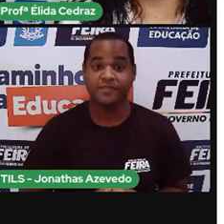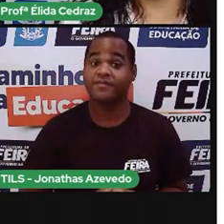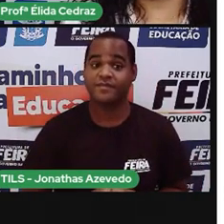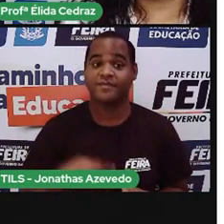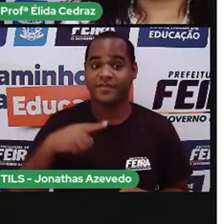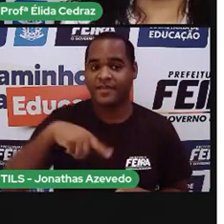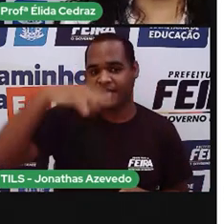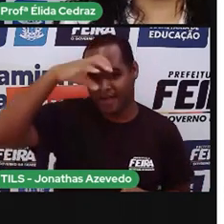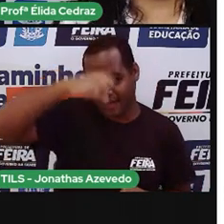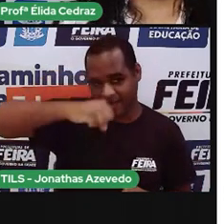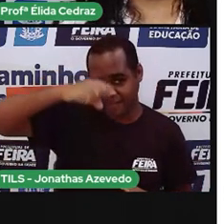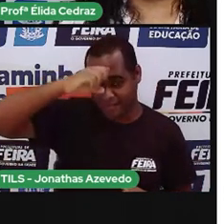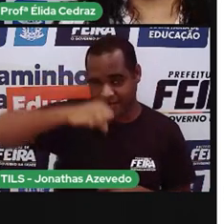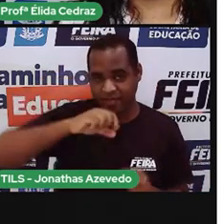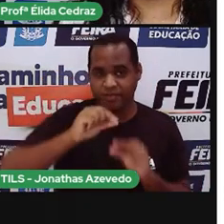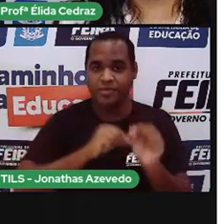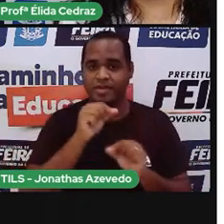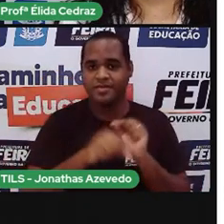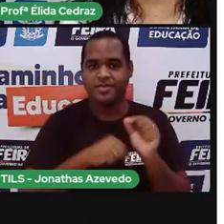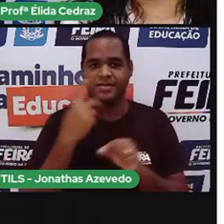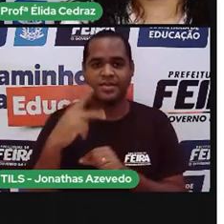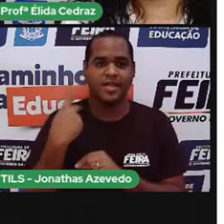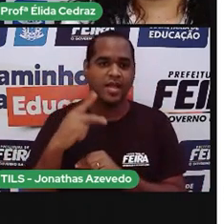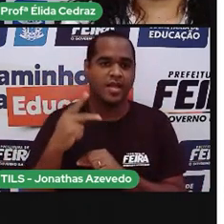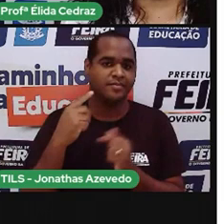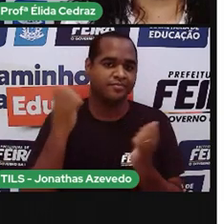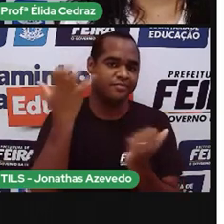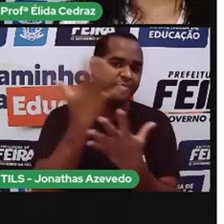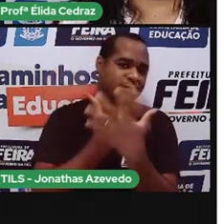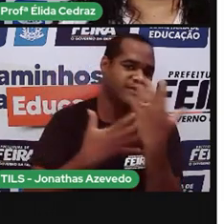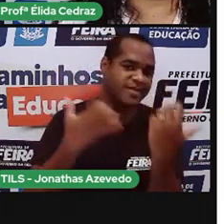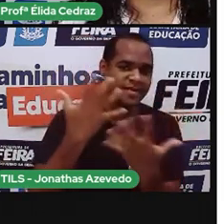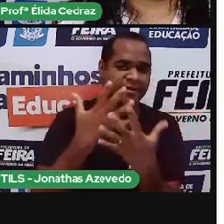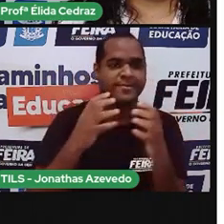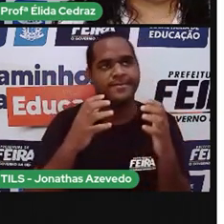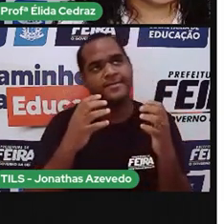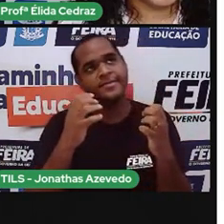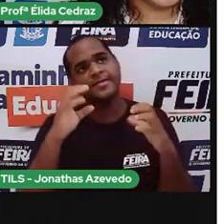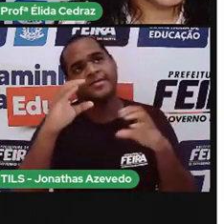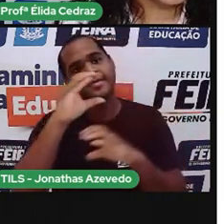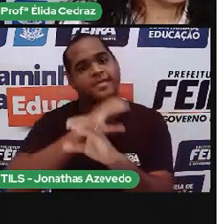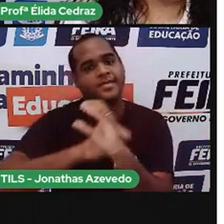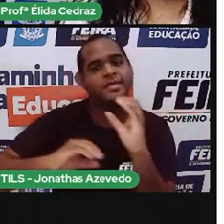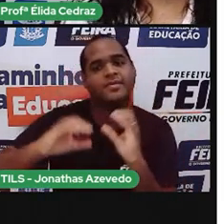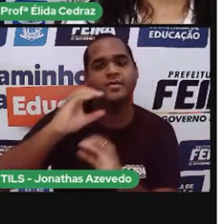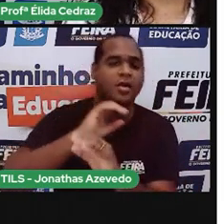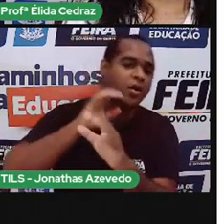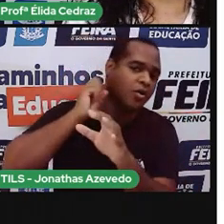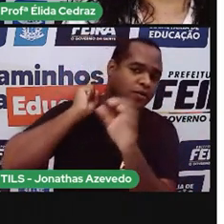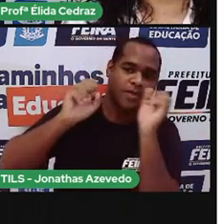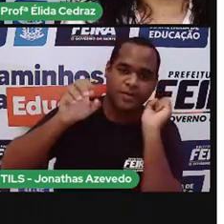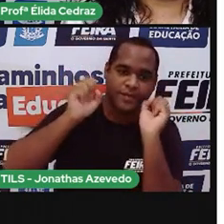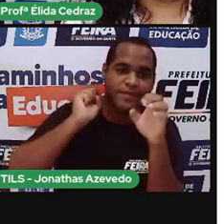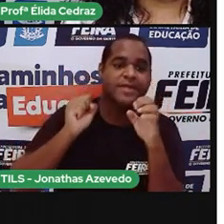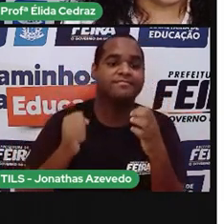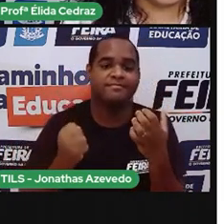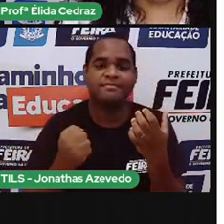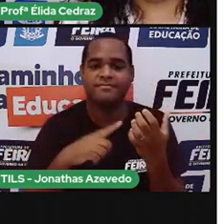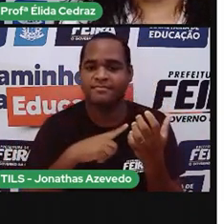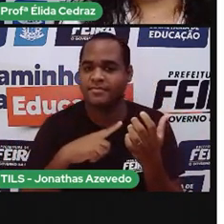aprendemos muito sobre os elementos que compõe as músicas ou as sanções nós